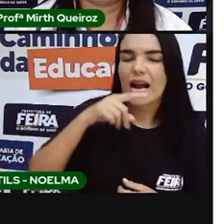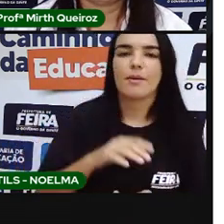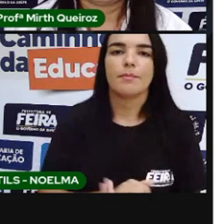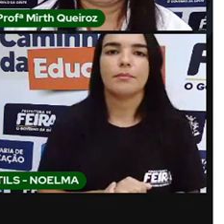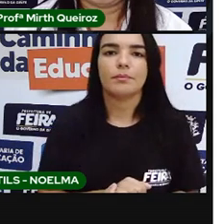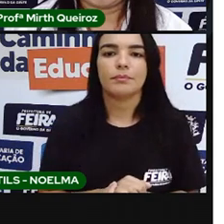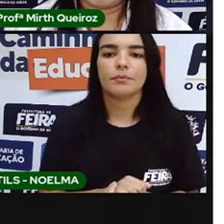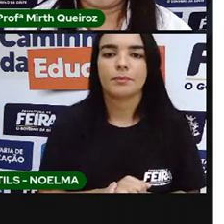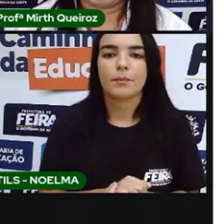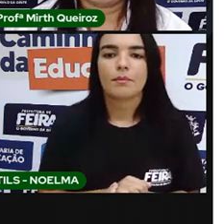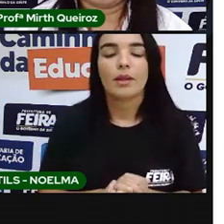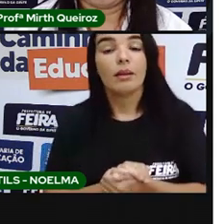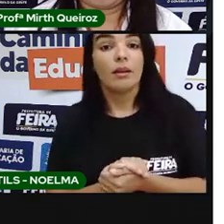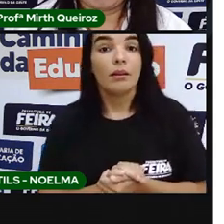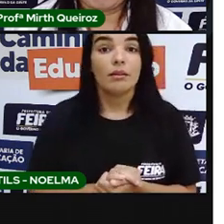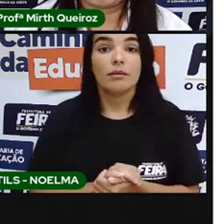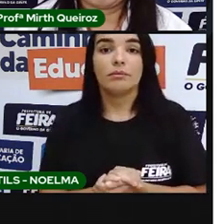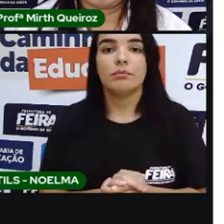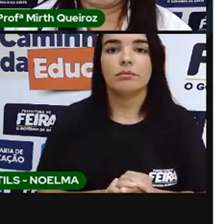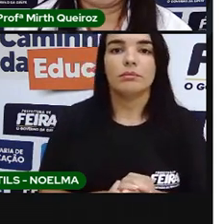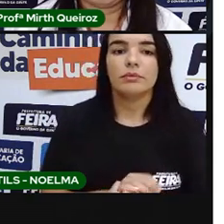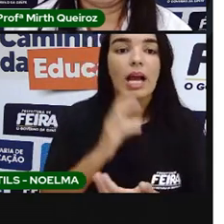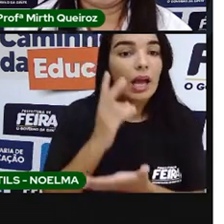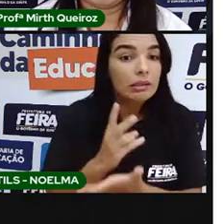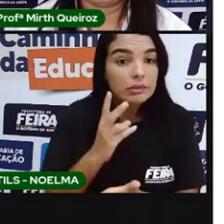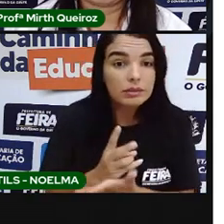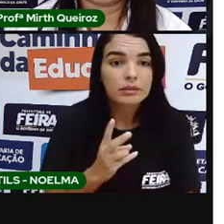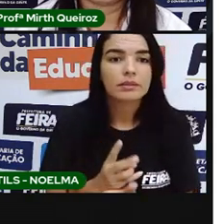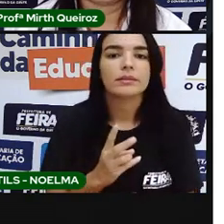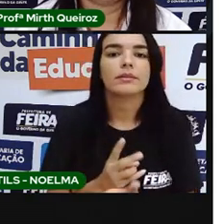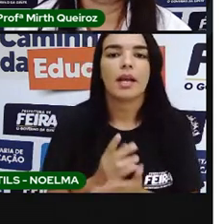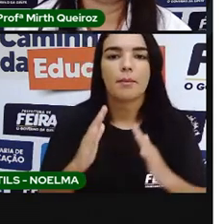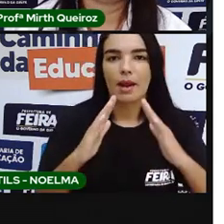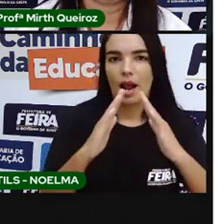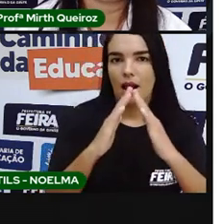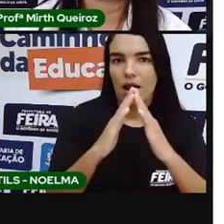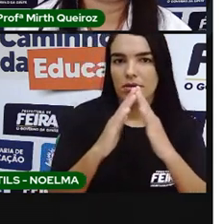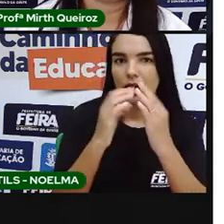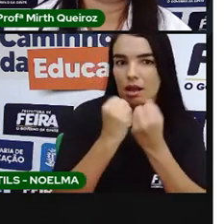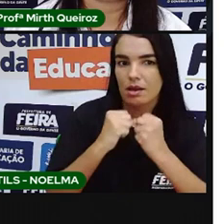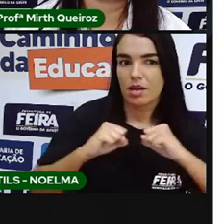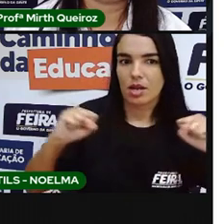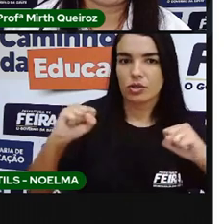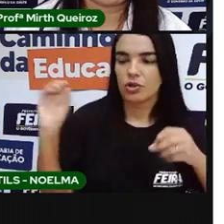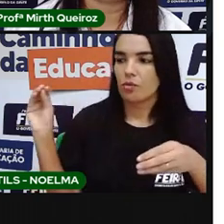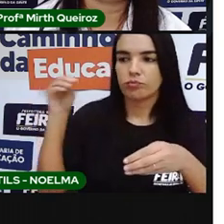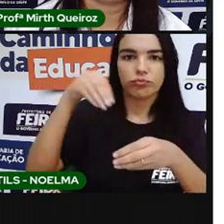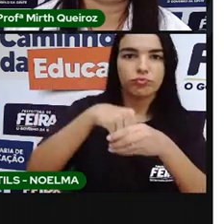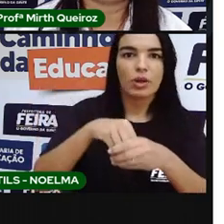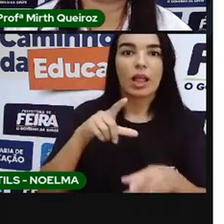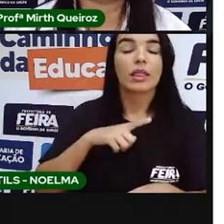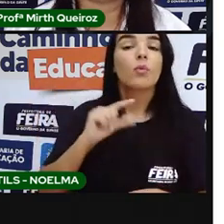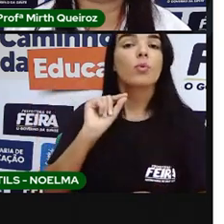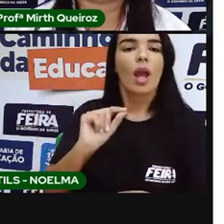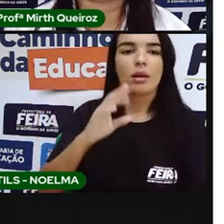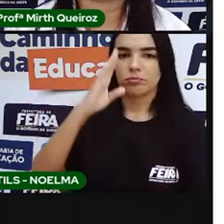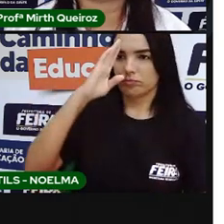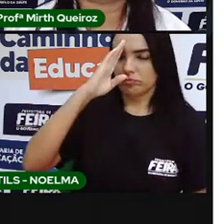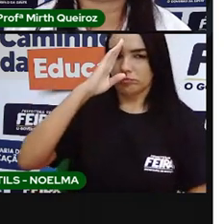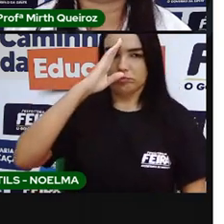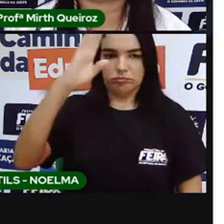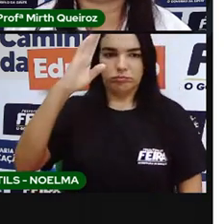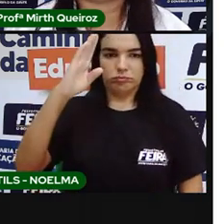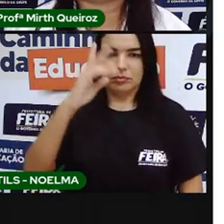aumente a aqui na casa grande eles colocaram os guardas né as